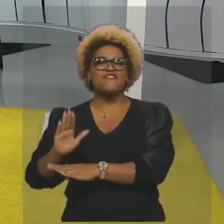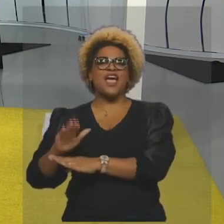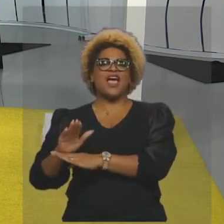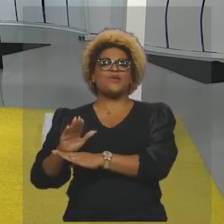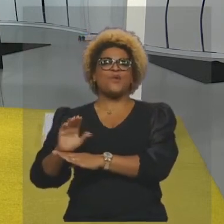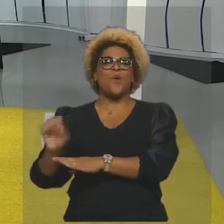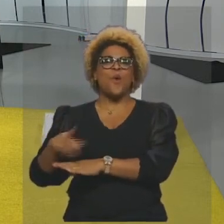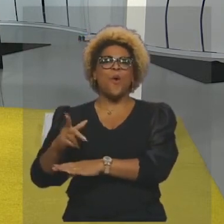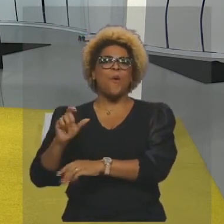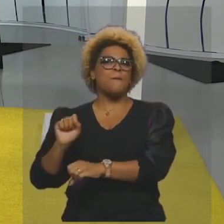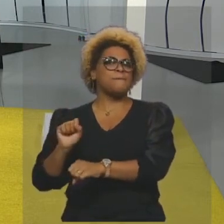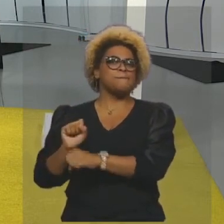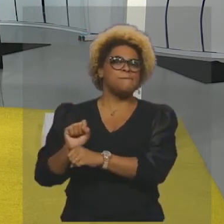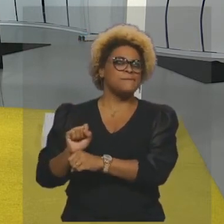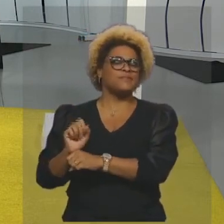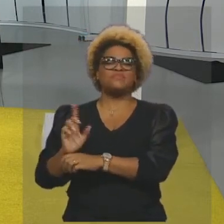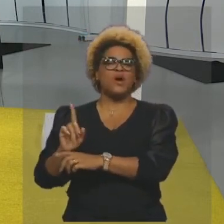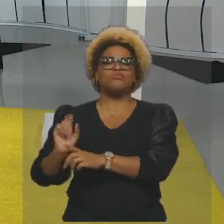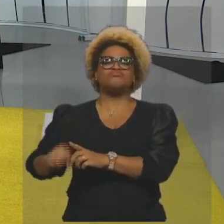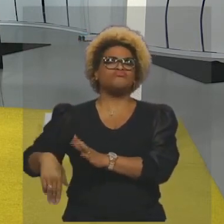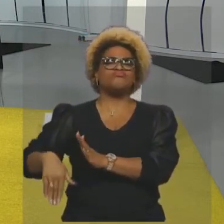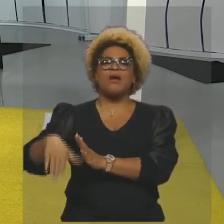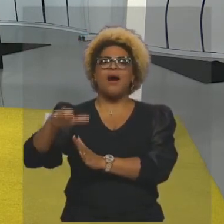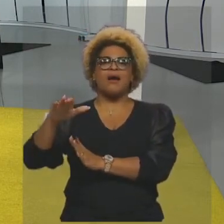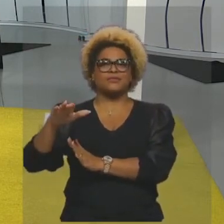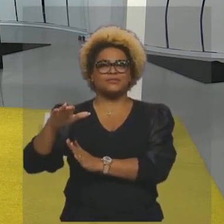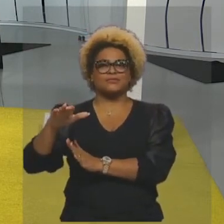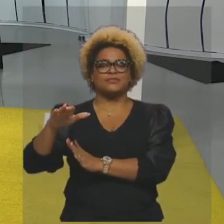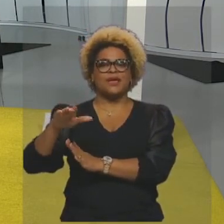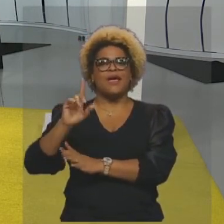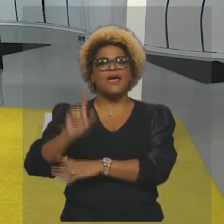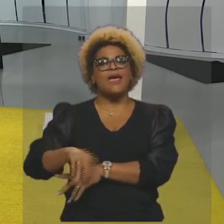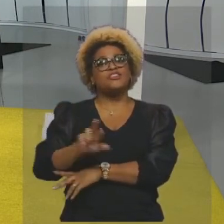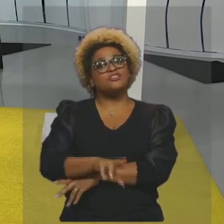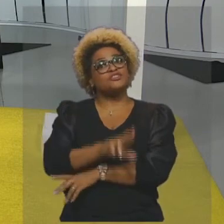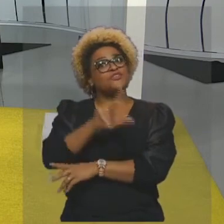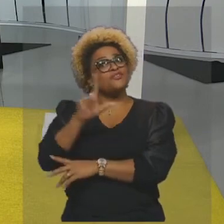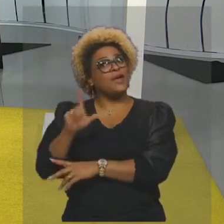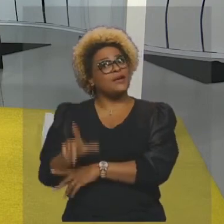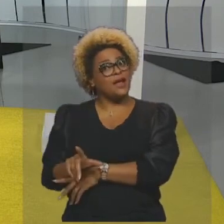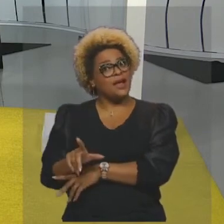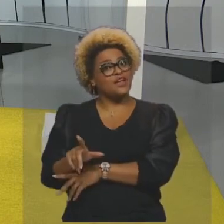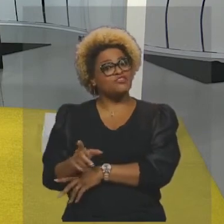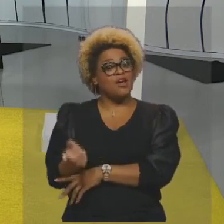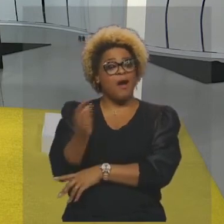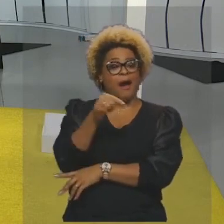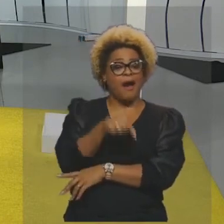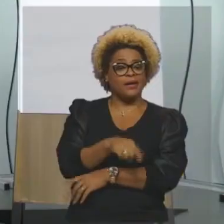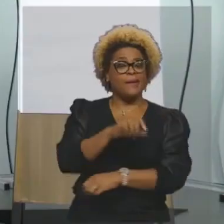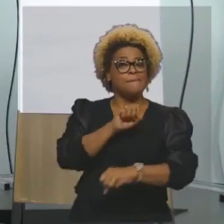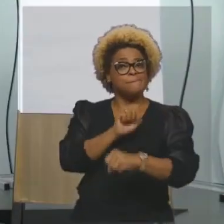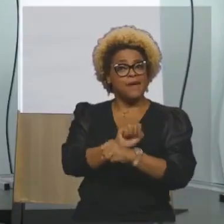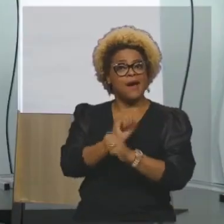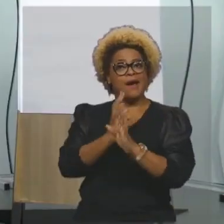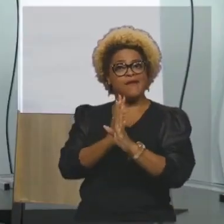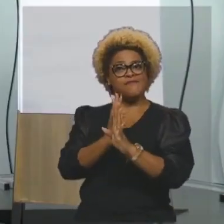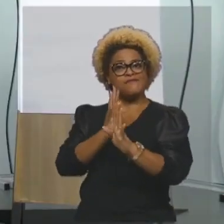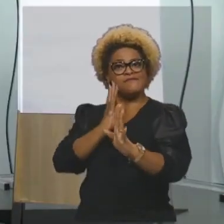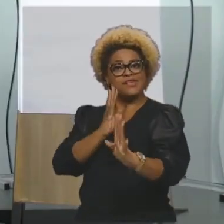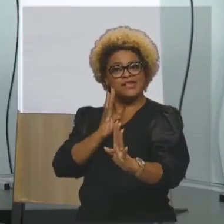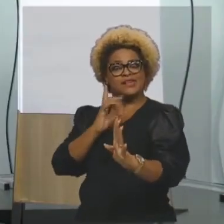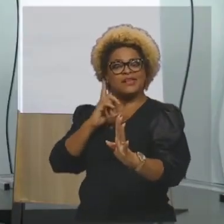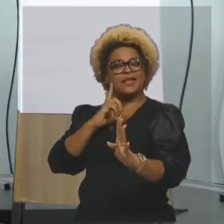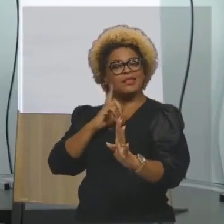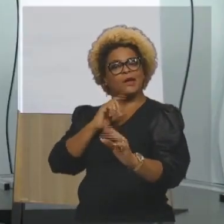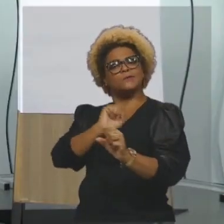velocidade para poder passar por aquela praça de pedágio. Diferente da cobrança tradicional, onde você vai parar, tem uma fila, e aí você vai ter